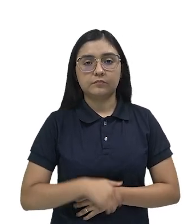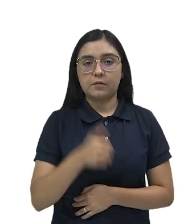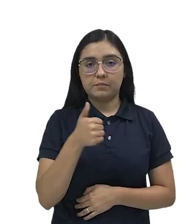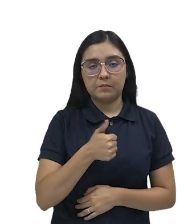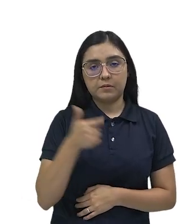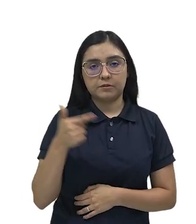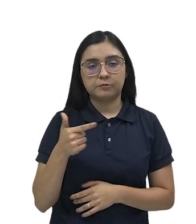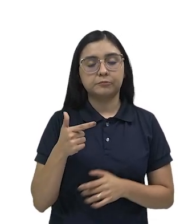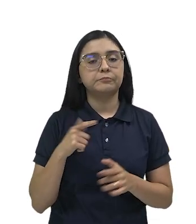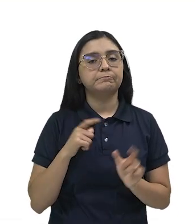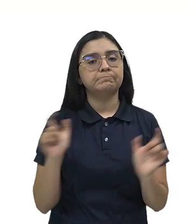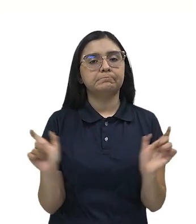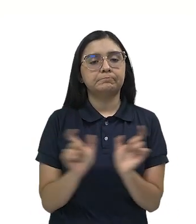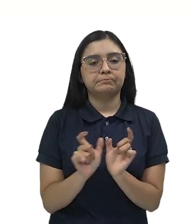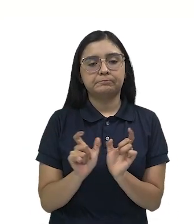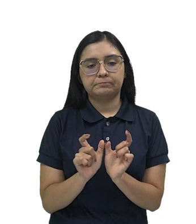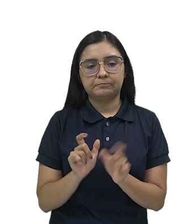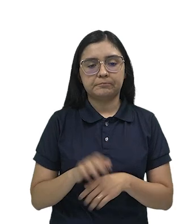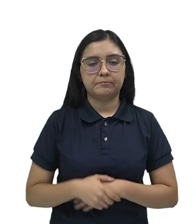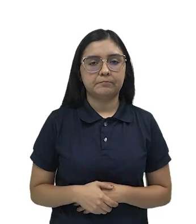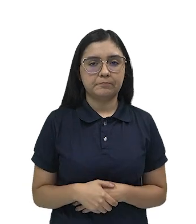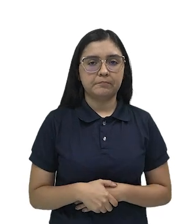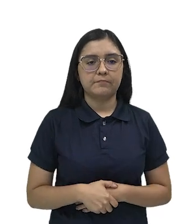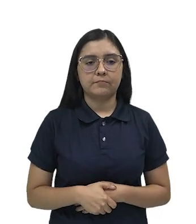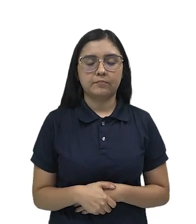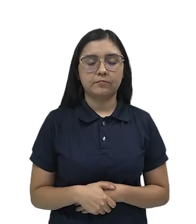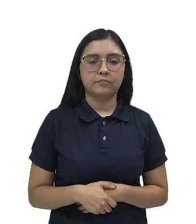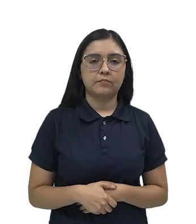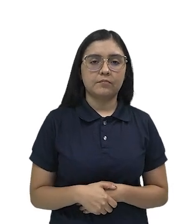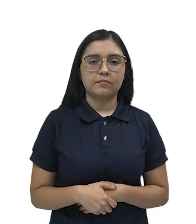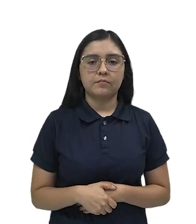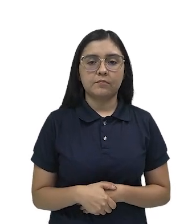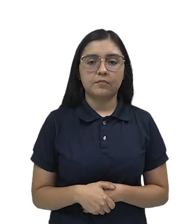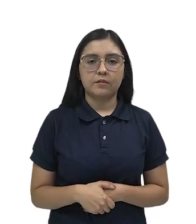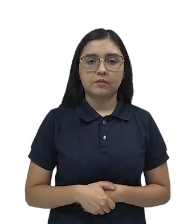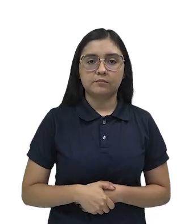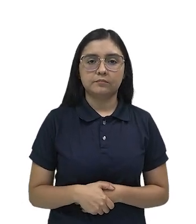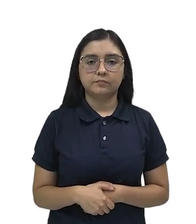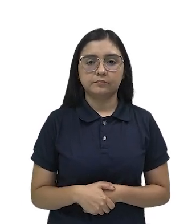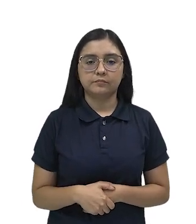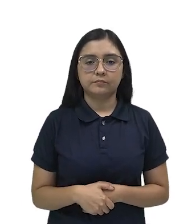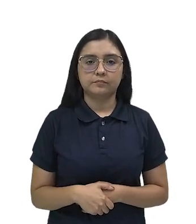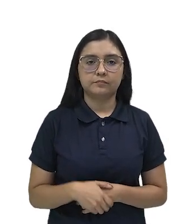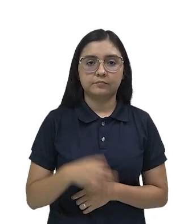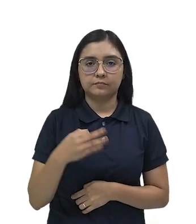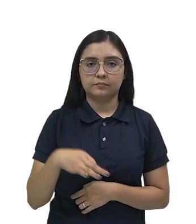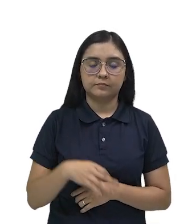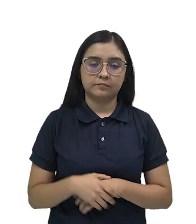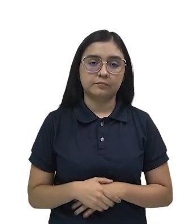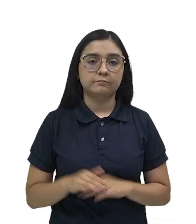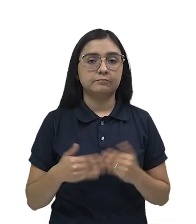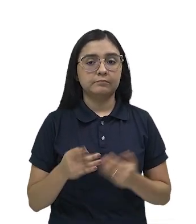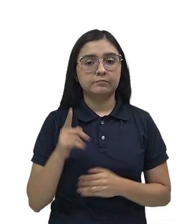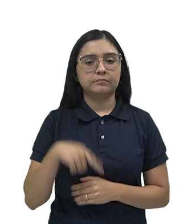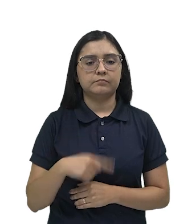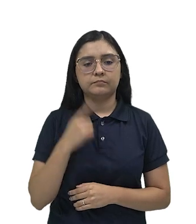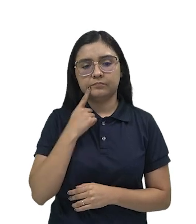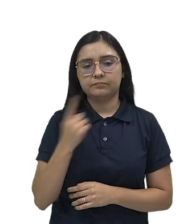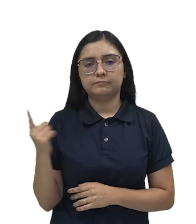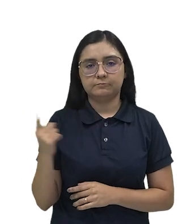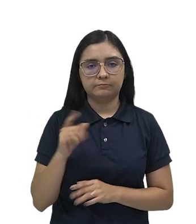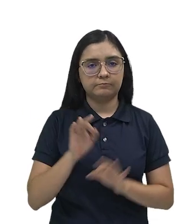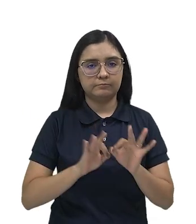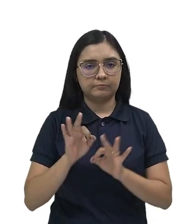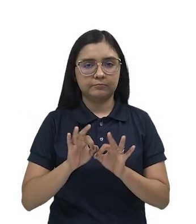152, que era o quantitativo das rodas. Beleza, meu povo? Então, é dessa forma que